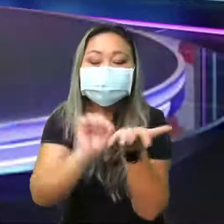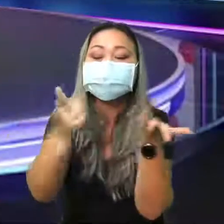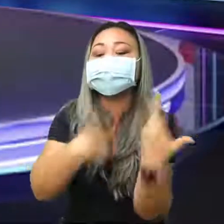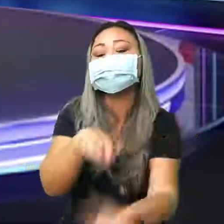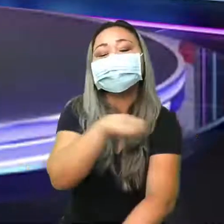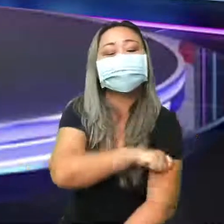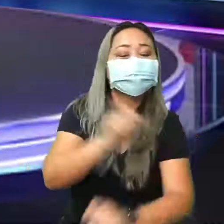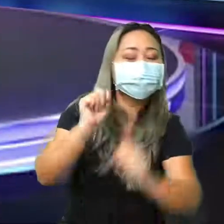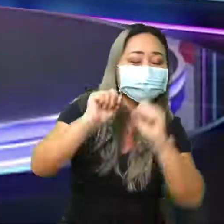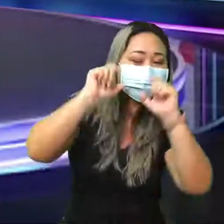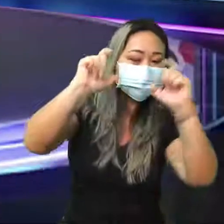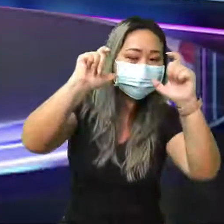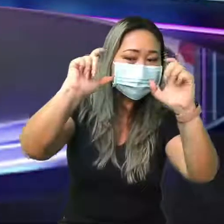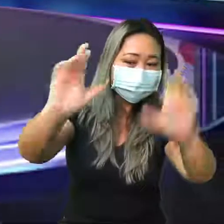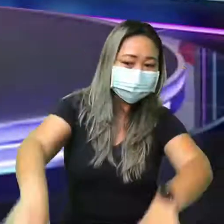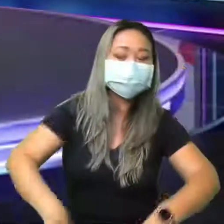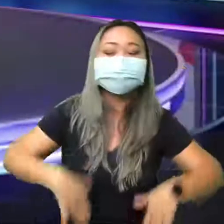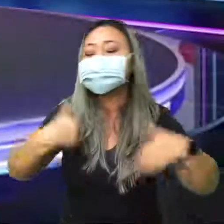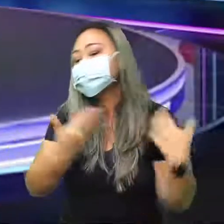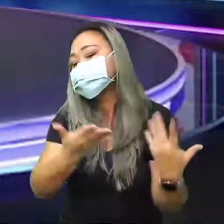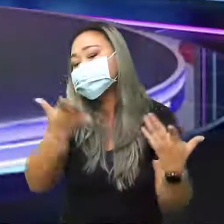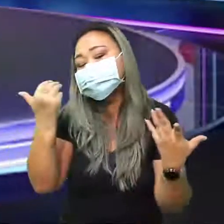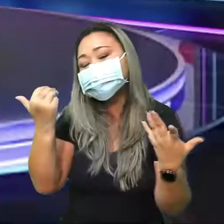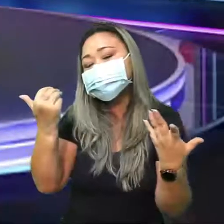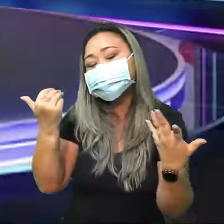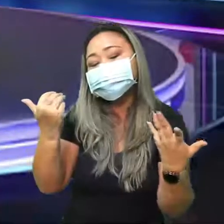aluno antenado, não é isso? Então vamos lá.